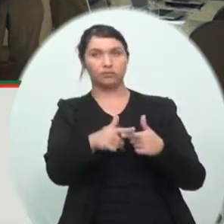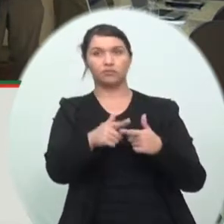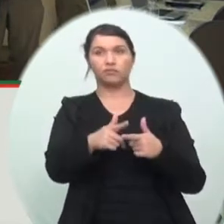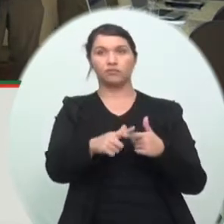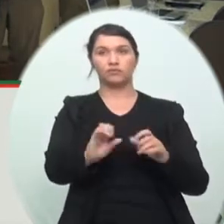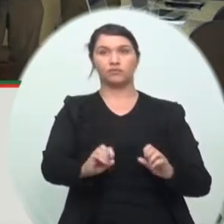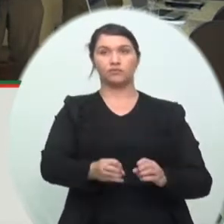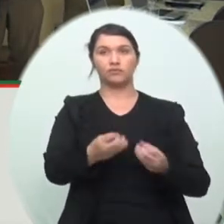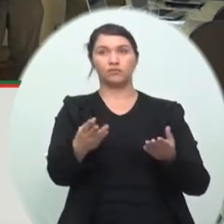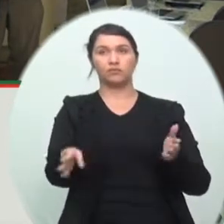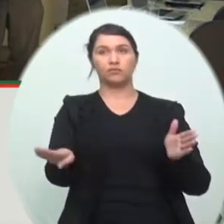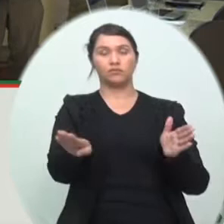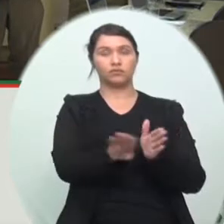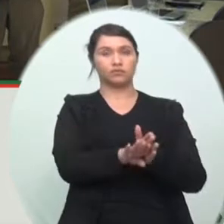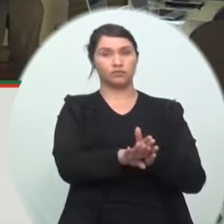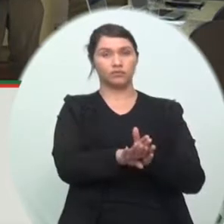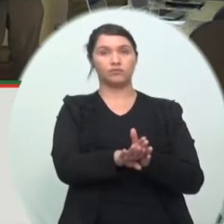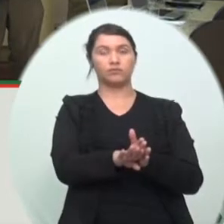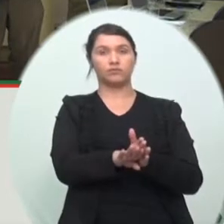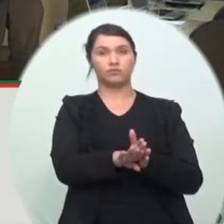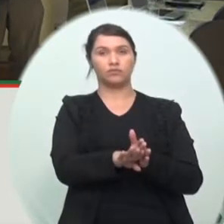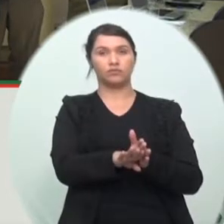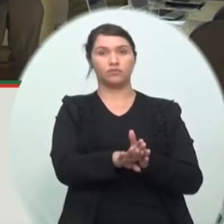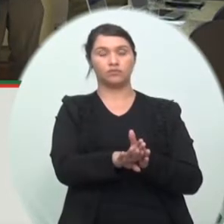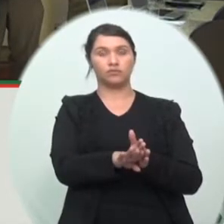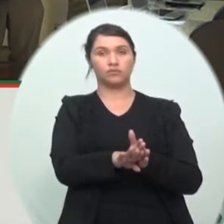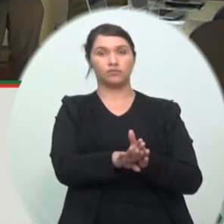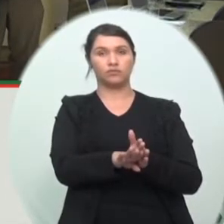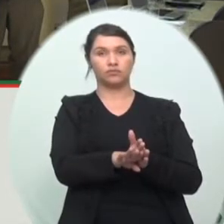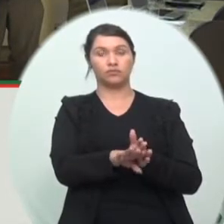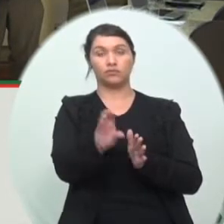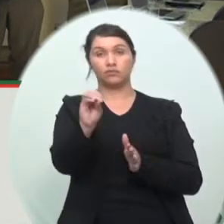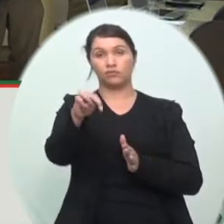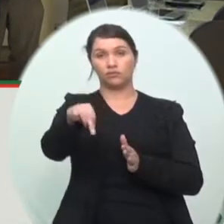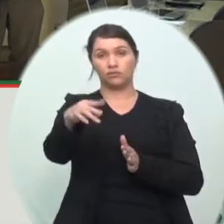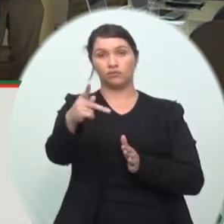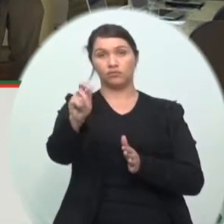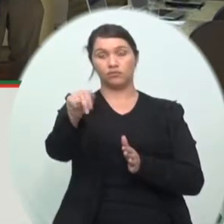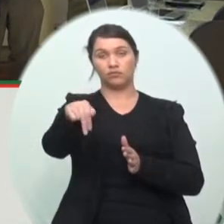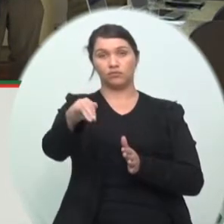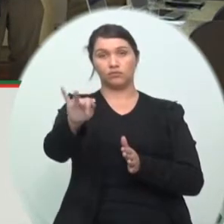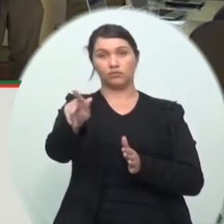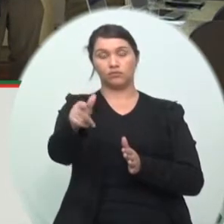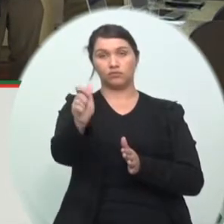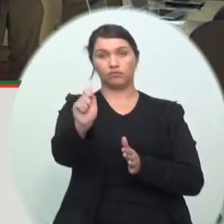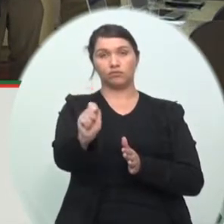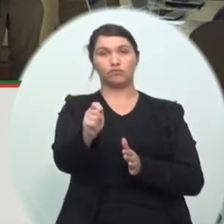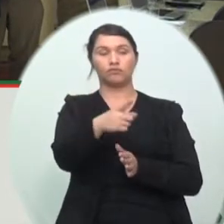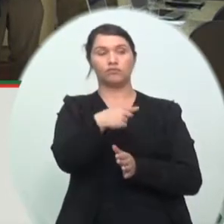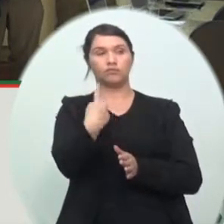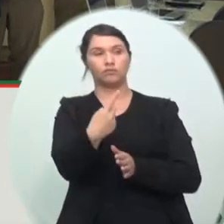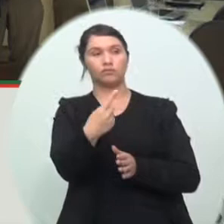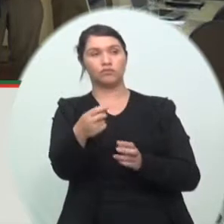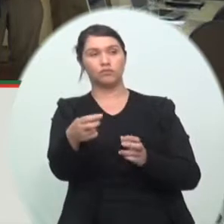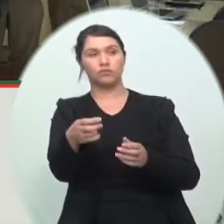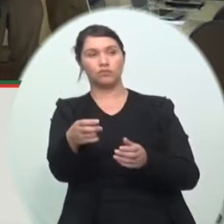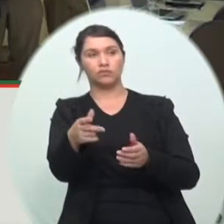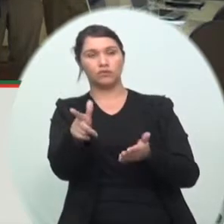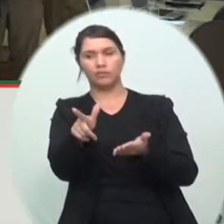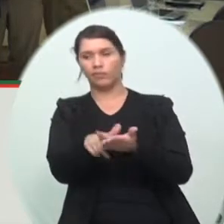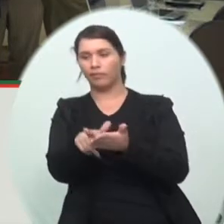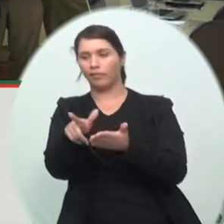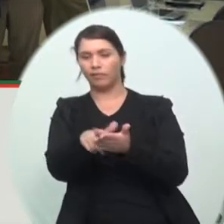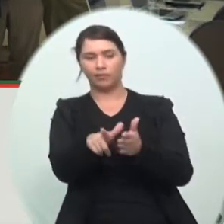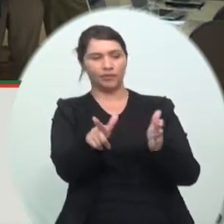quando eu ia lá na companhia, nós víamos muito papel, né, Dimitri? E